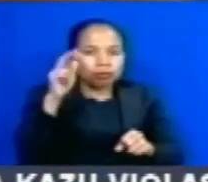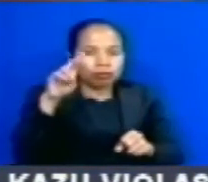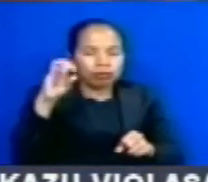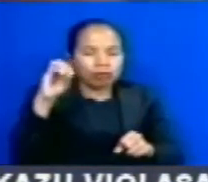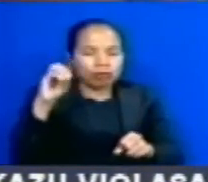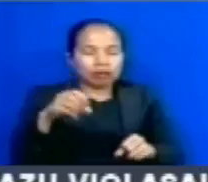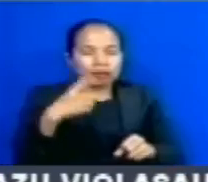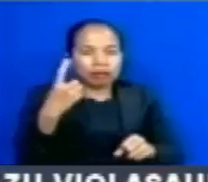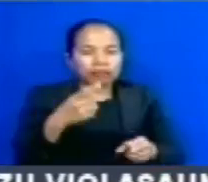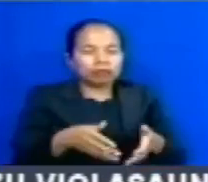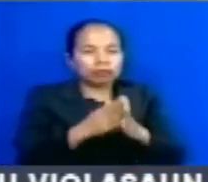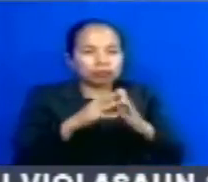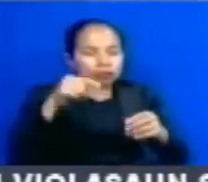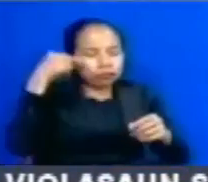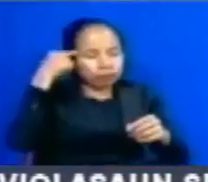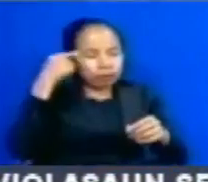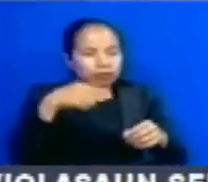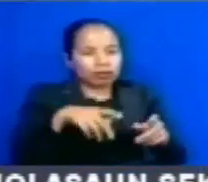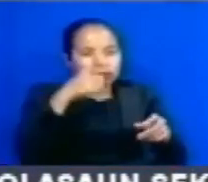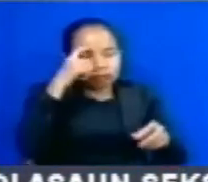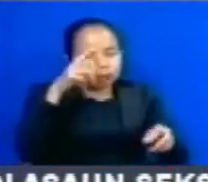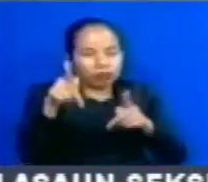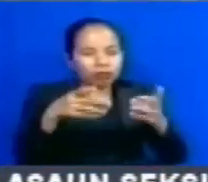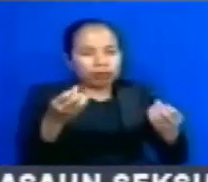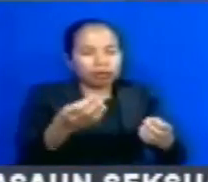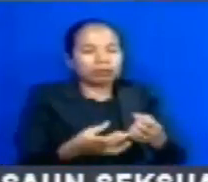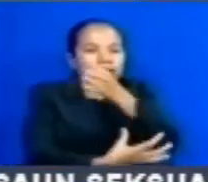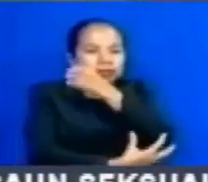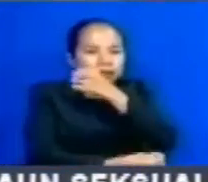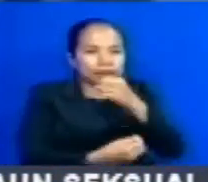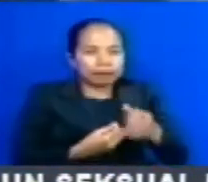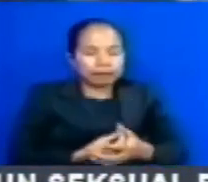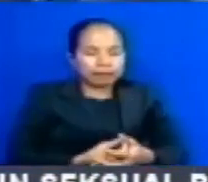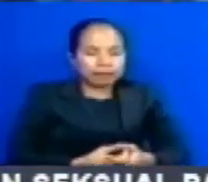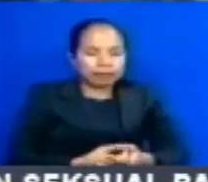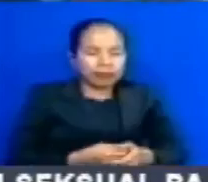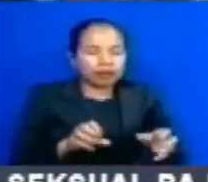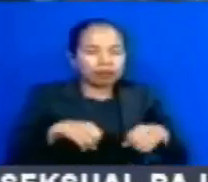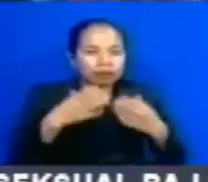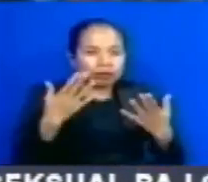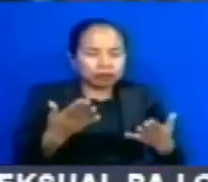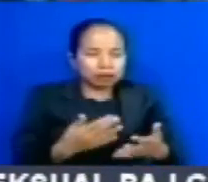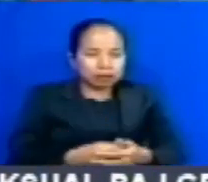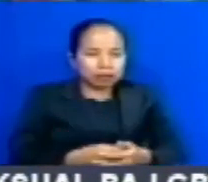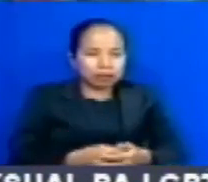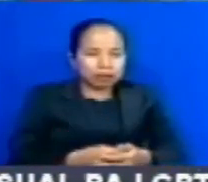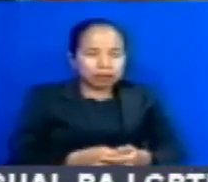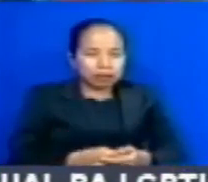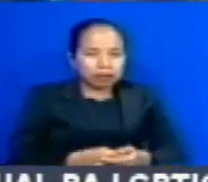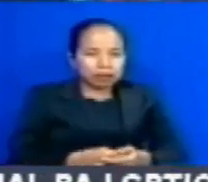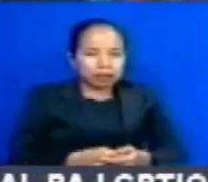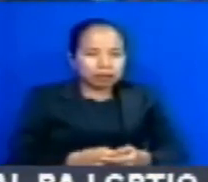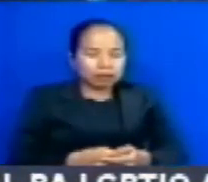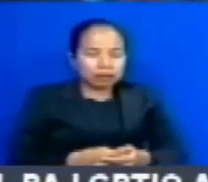A tua apoio ne ia continuação, taba povo barak makasekiak no Bukit. Oisa, kondisan oisa,